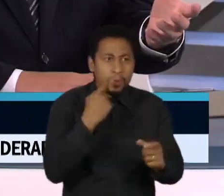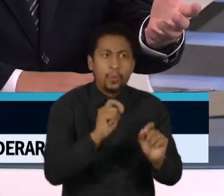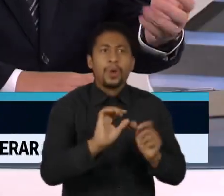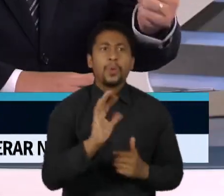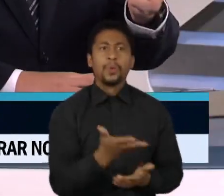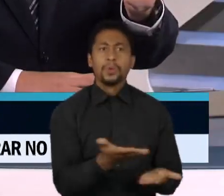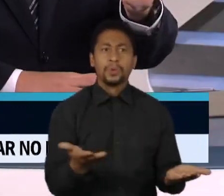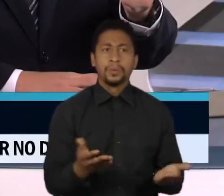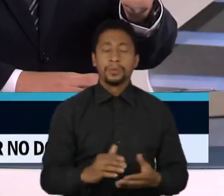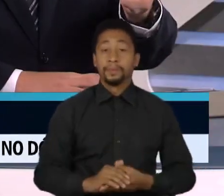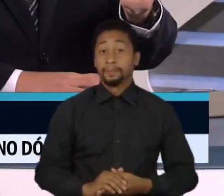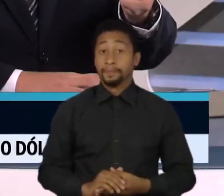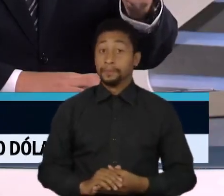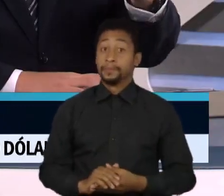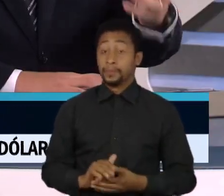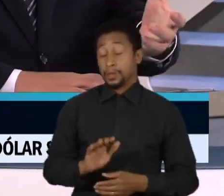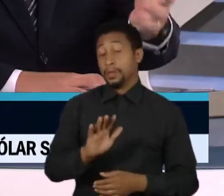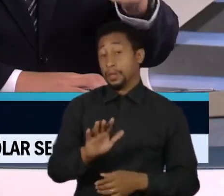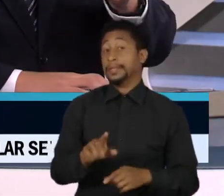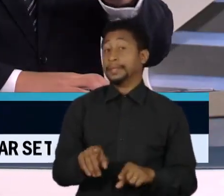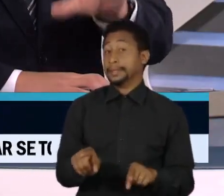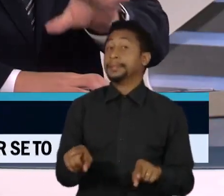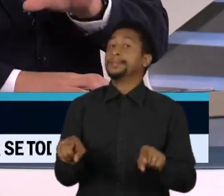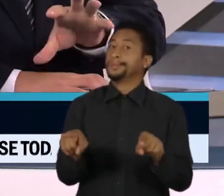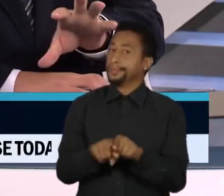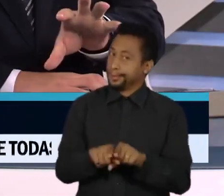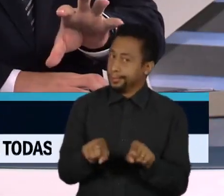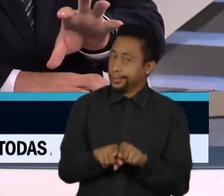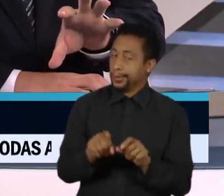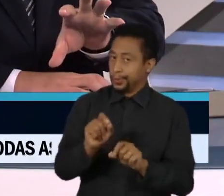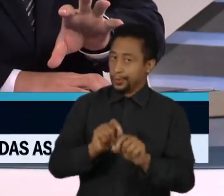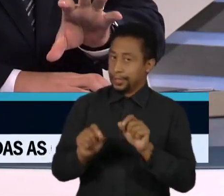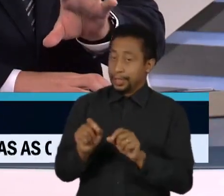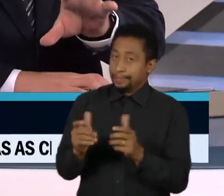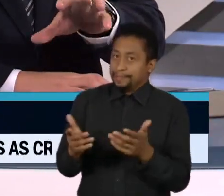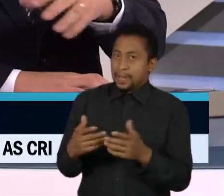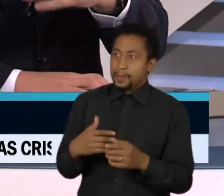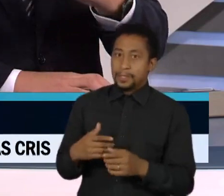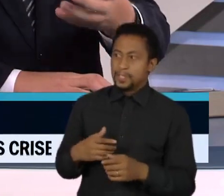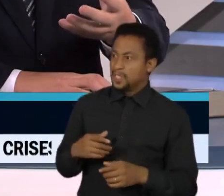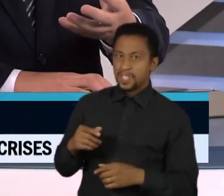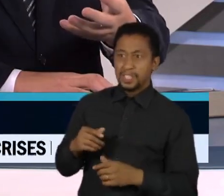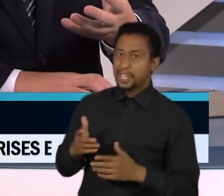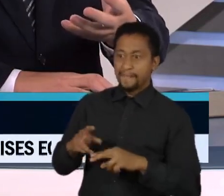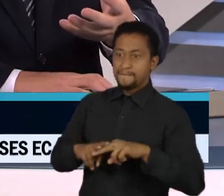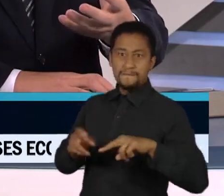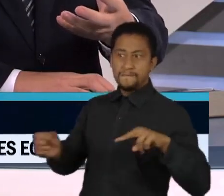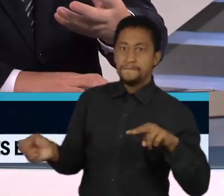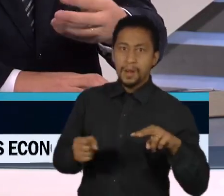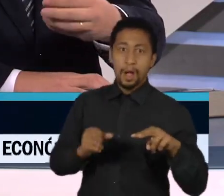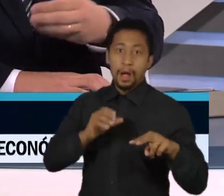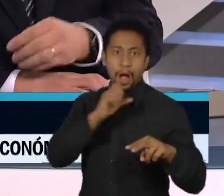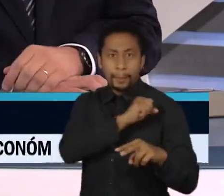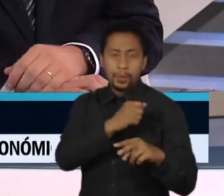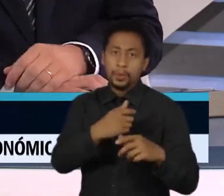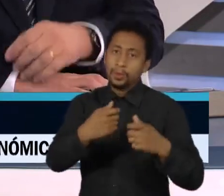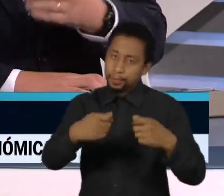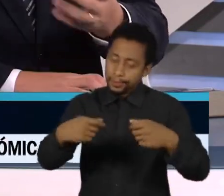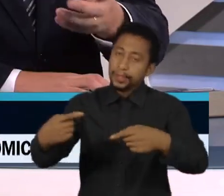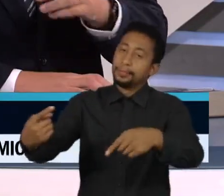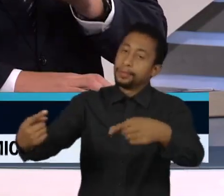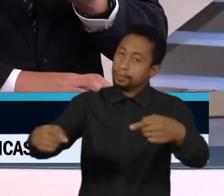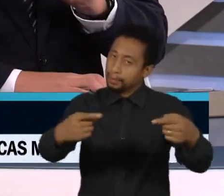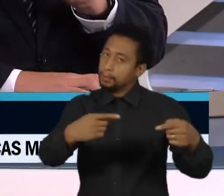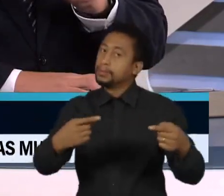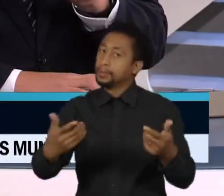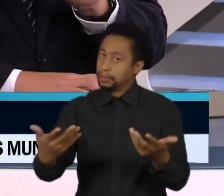também essa ânsia pelo aprisionamento. Sim. A gente também poderia discutir sim, isso, né? Sim, assim, sim, sim. A